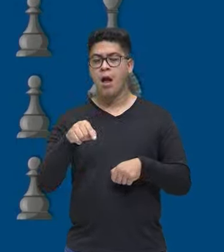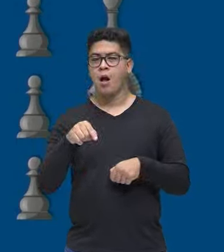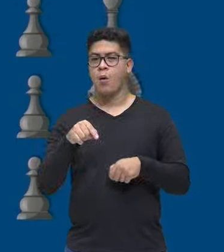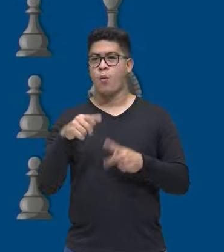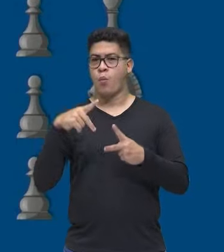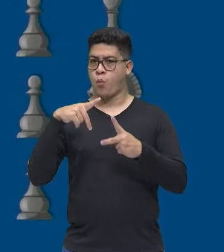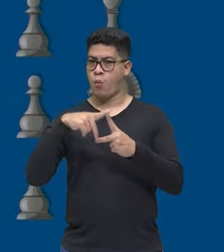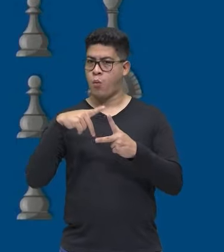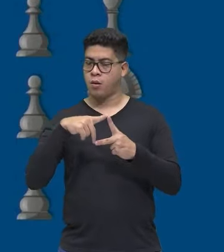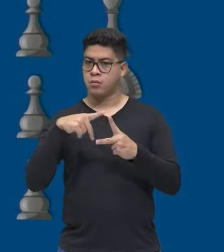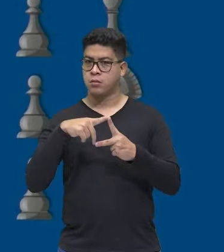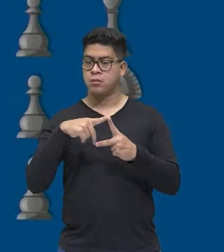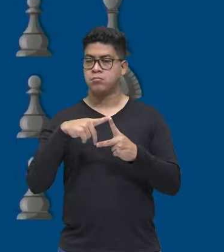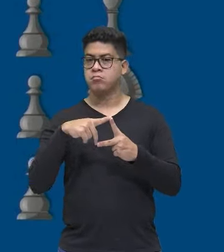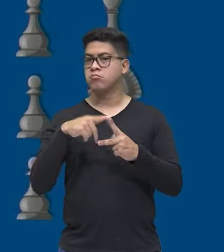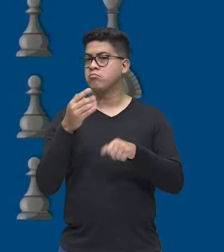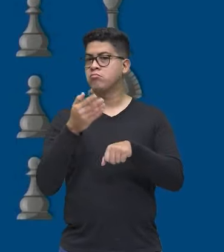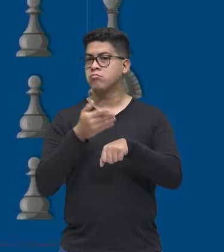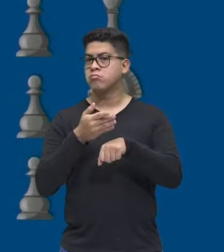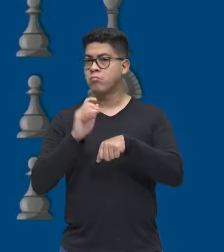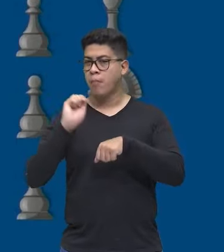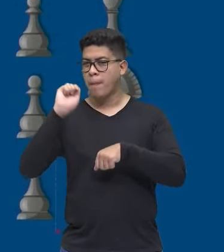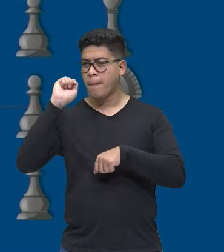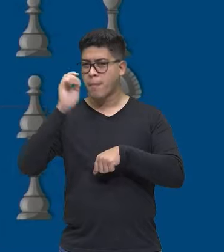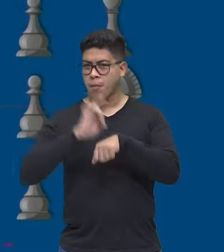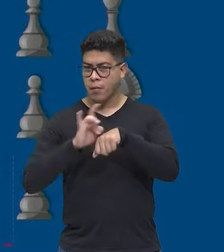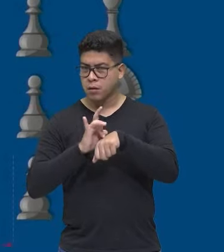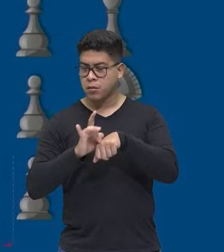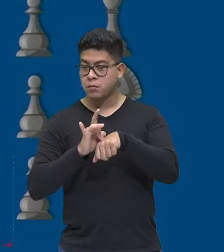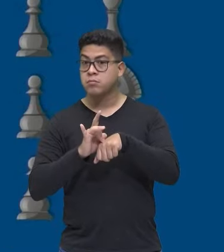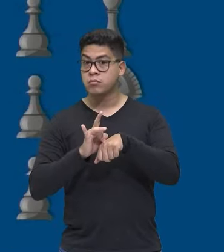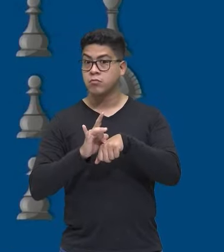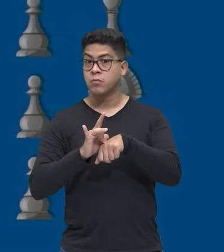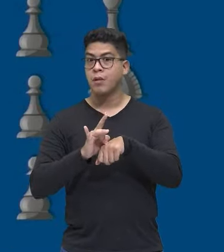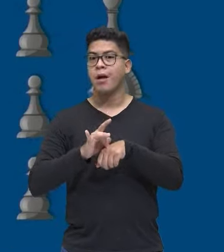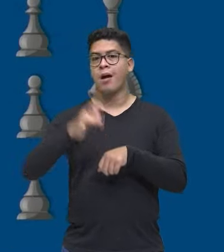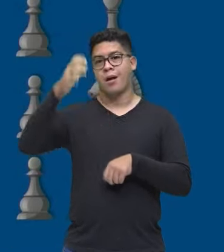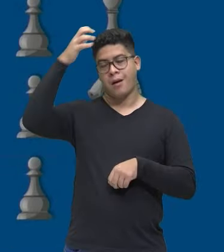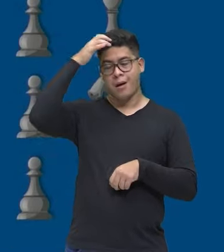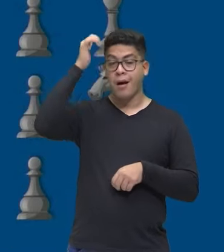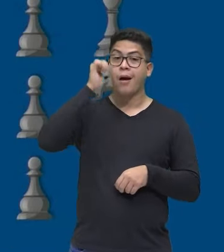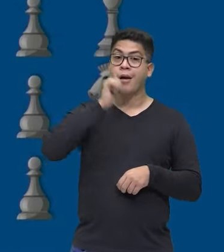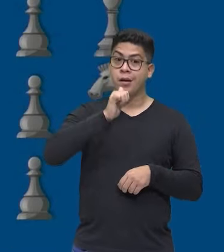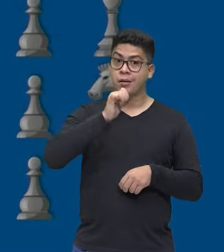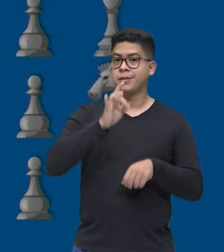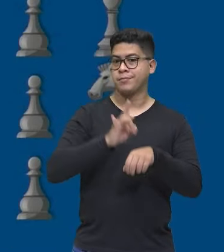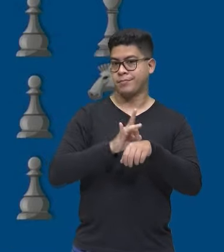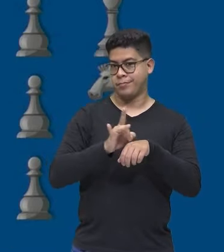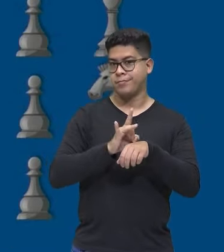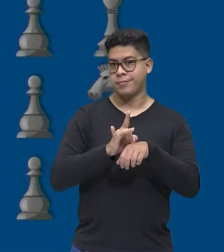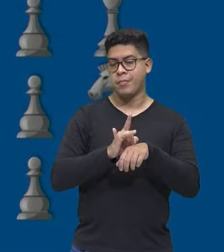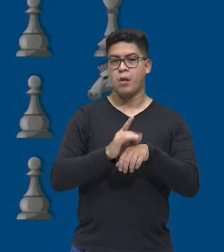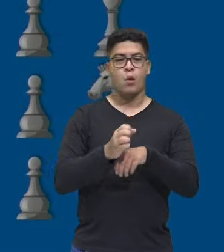escura, ela vai ficar na casa escura. E logo ao lado dela nós temos o rei. E logo depois nós temos